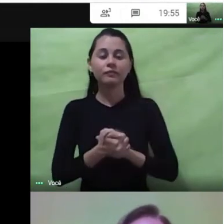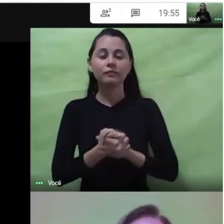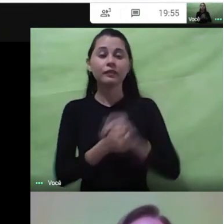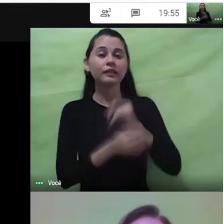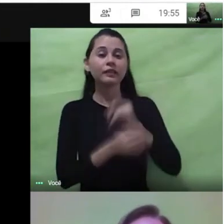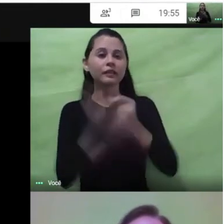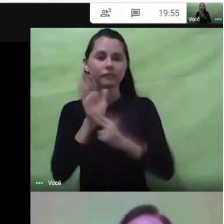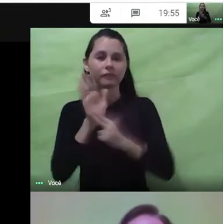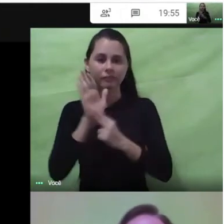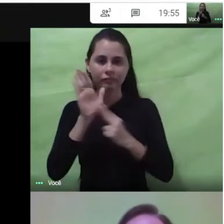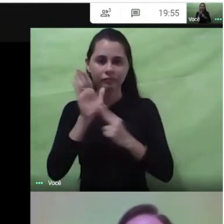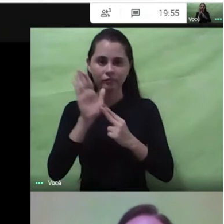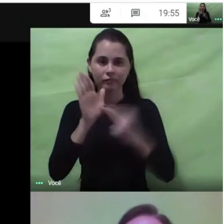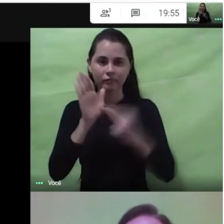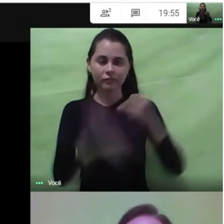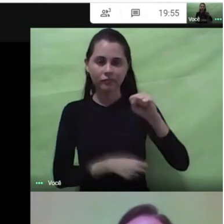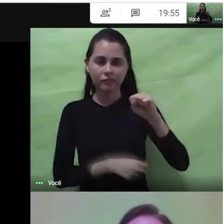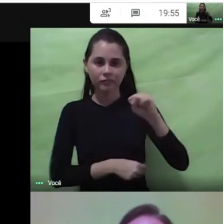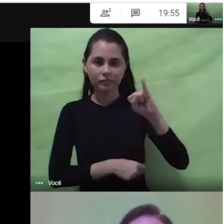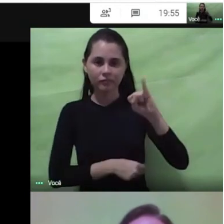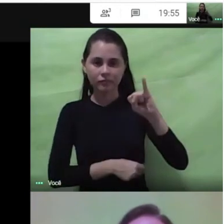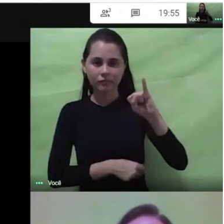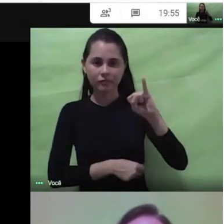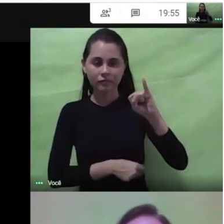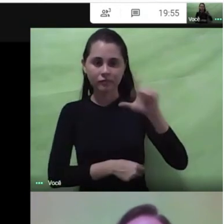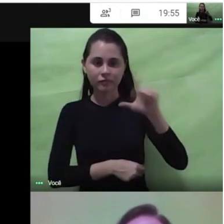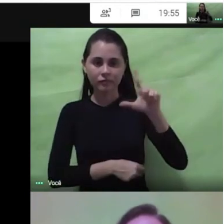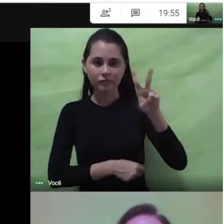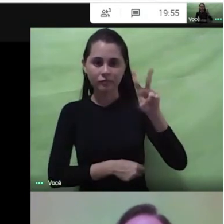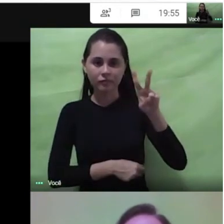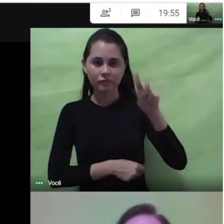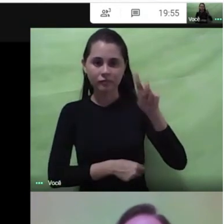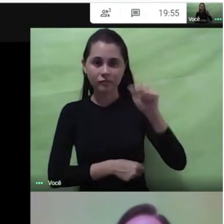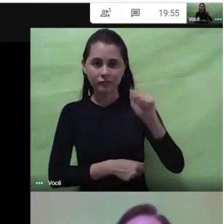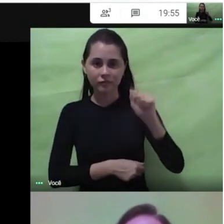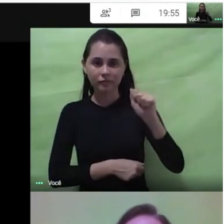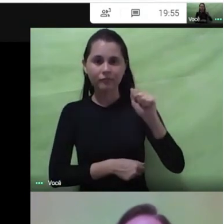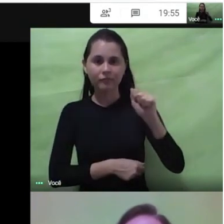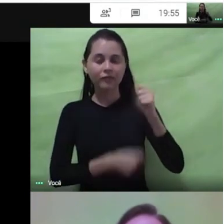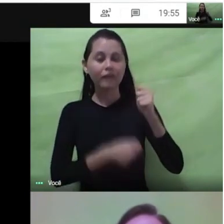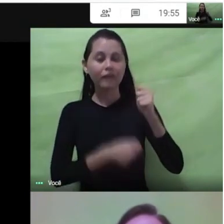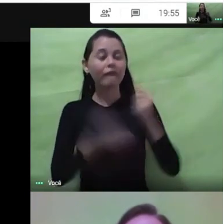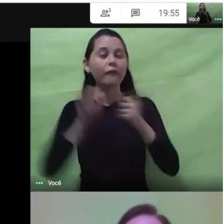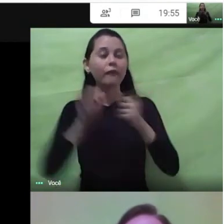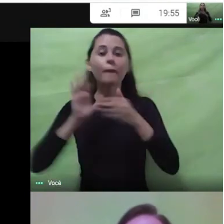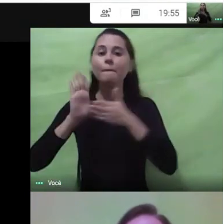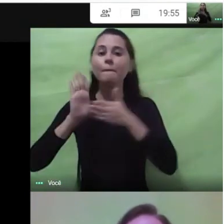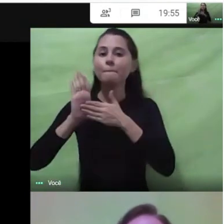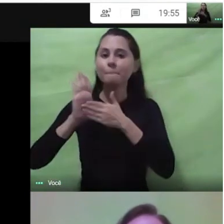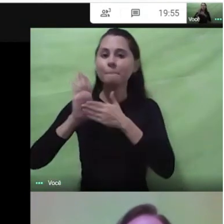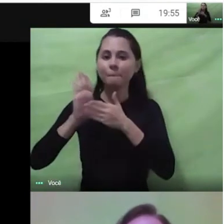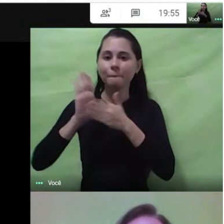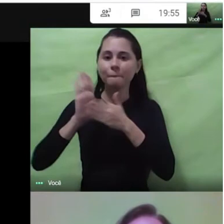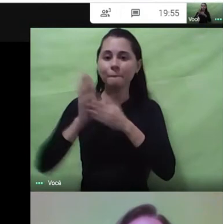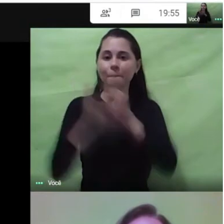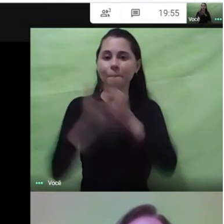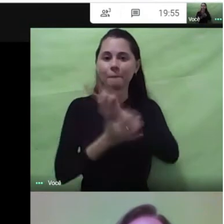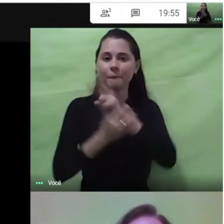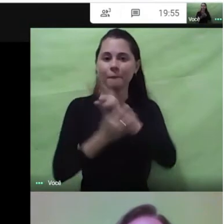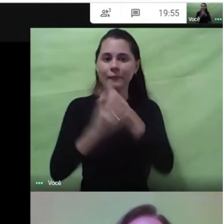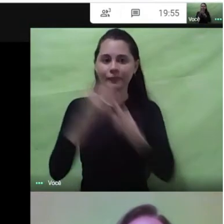Silva, uma proposta bilíngue de educação para a pessoa surda,